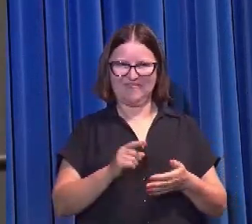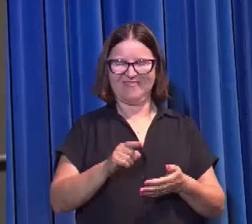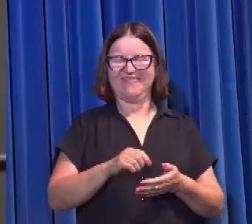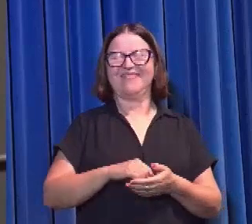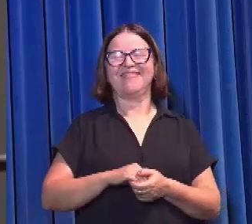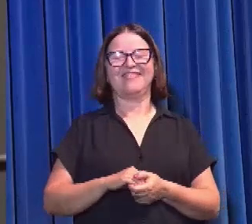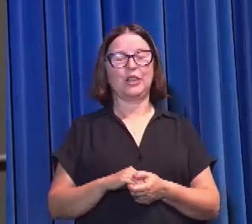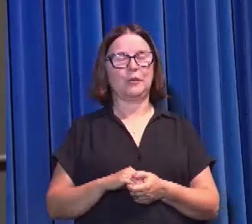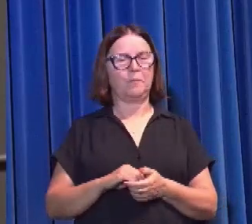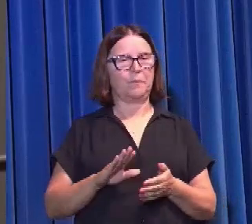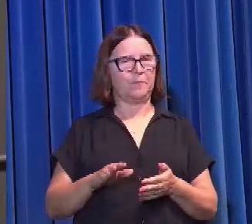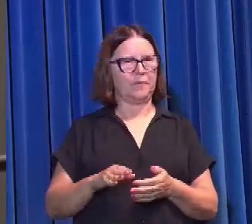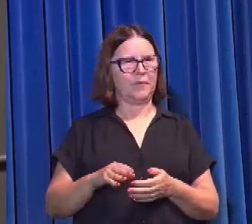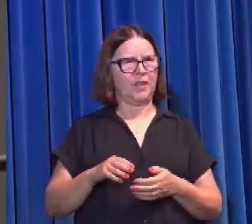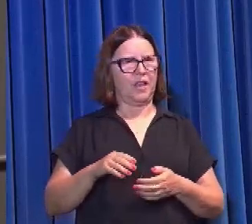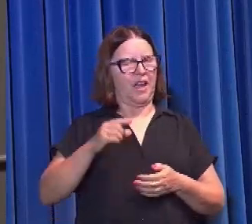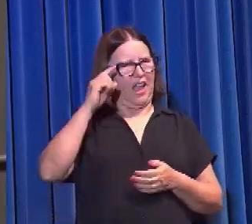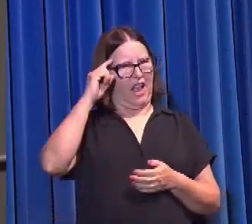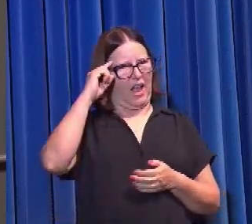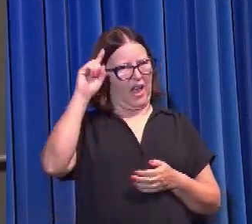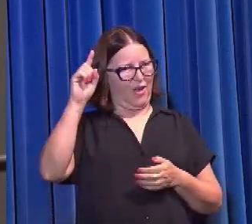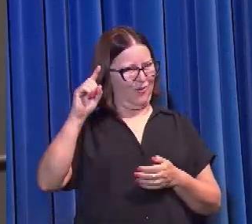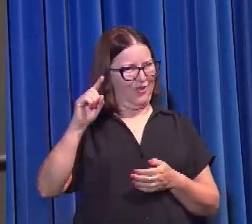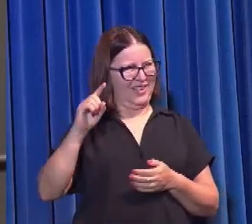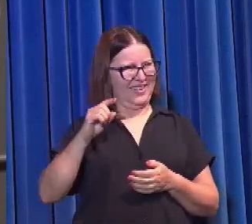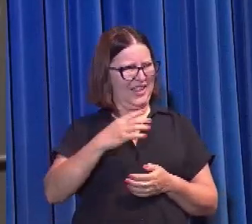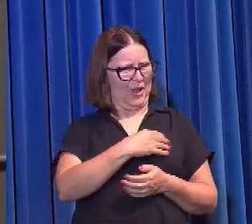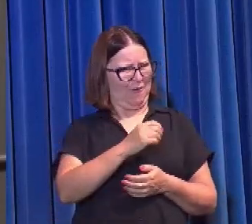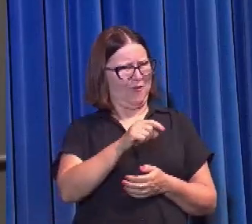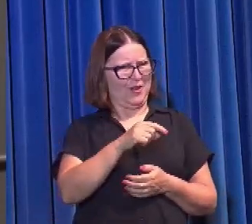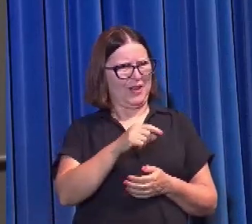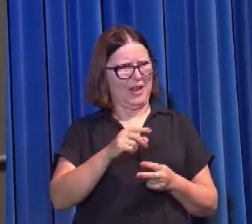mais meu irmão. Eu não sou mais seu irmão.